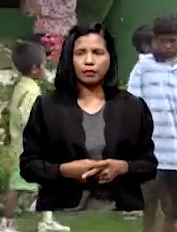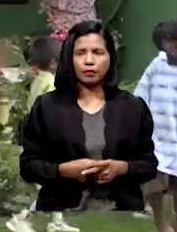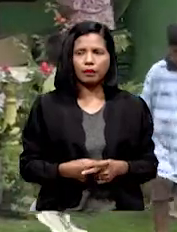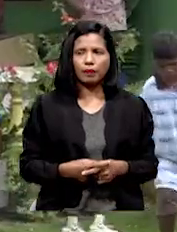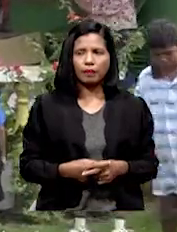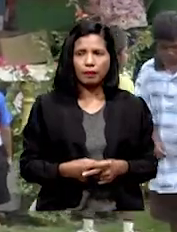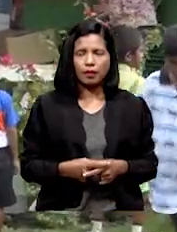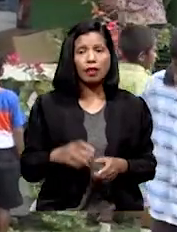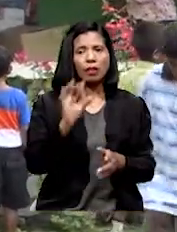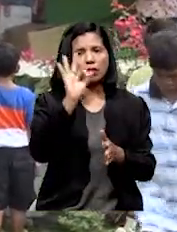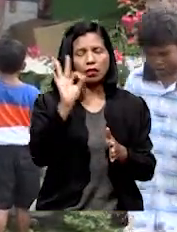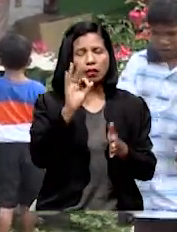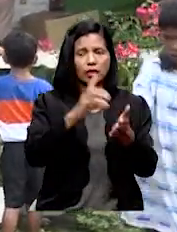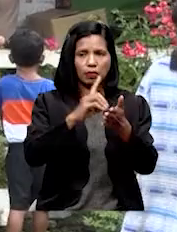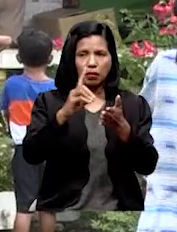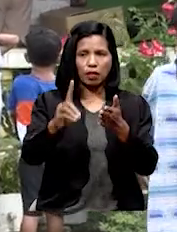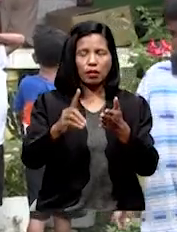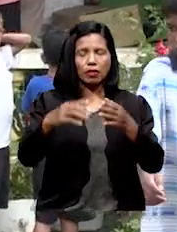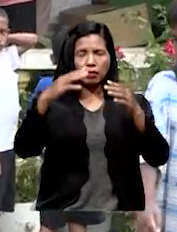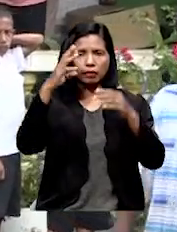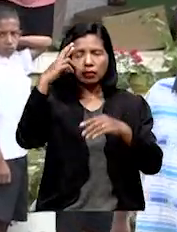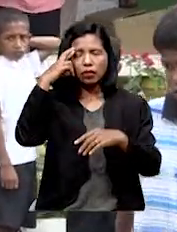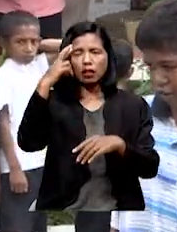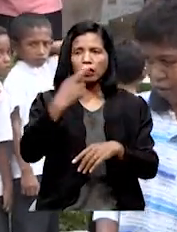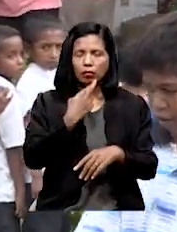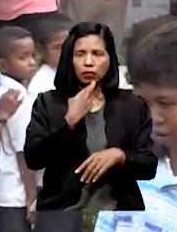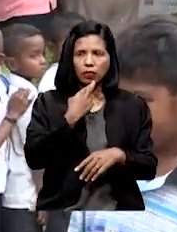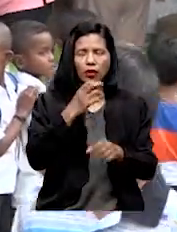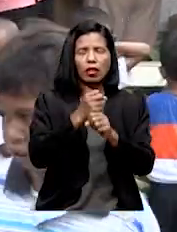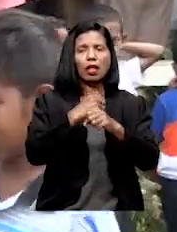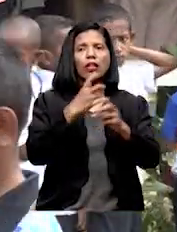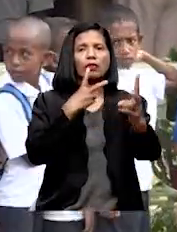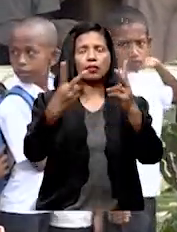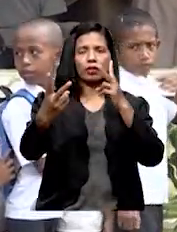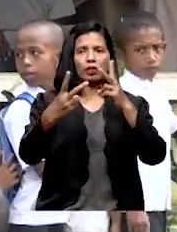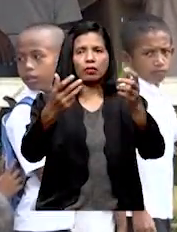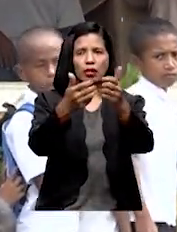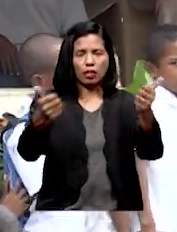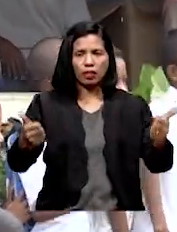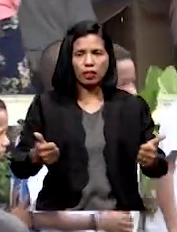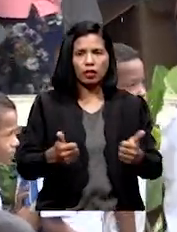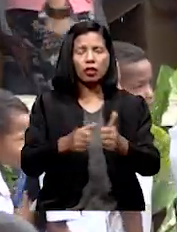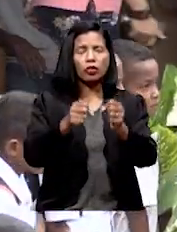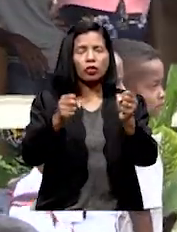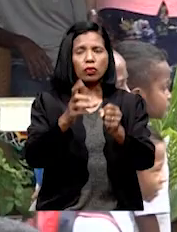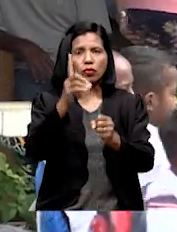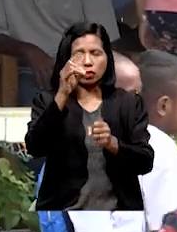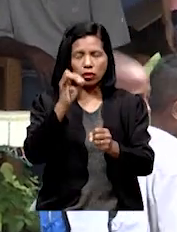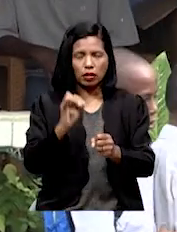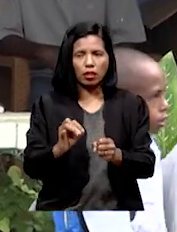Ia sexta semana ne ex-presidente Republica José Ramos Horta halau visita ba aldeia Casnafar Sucudare,